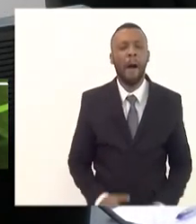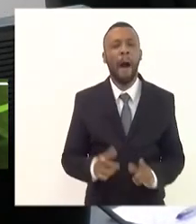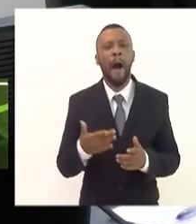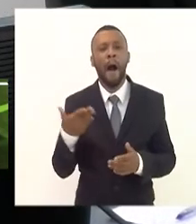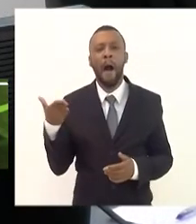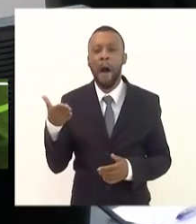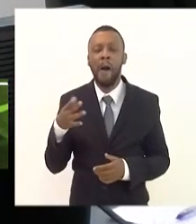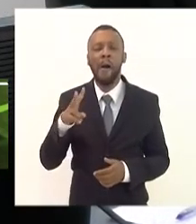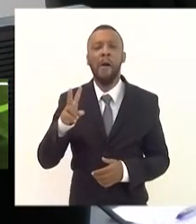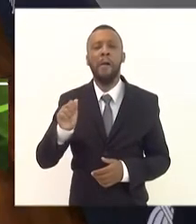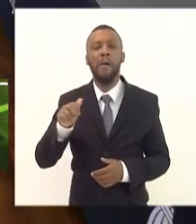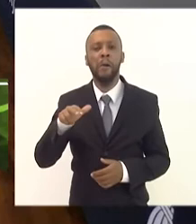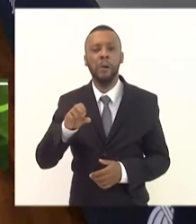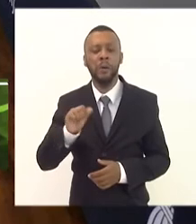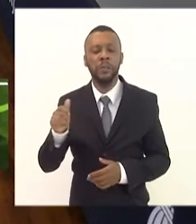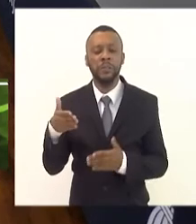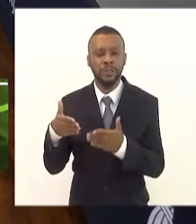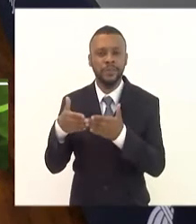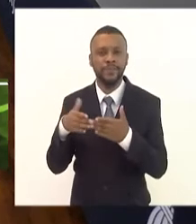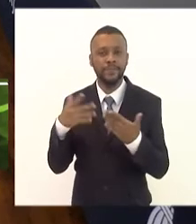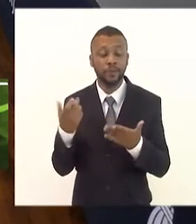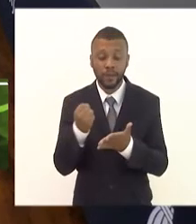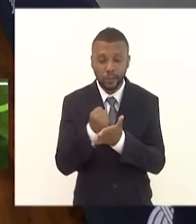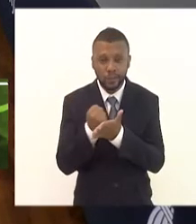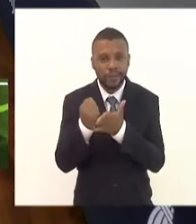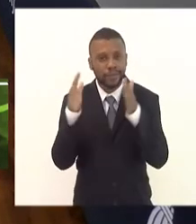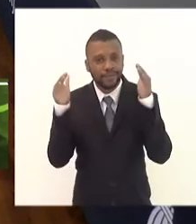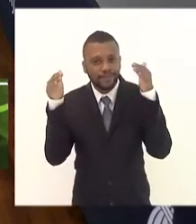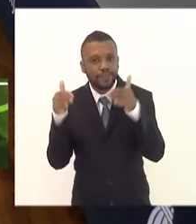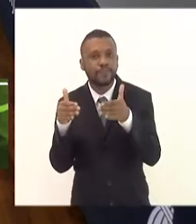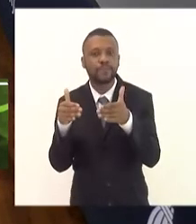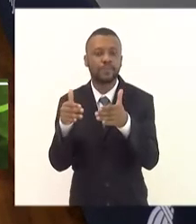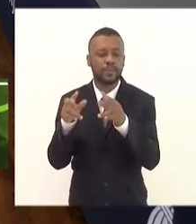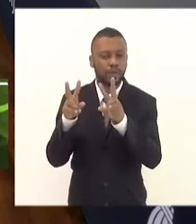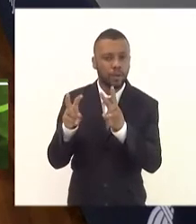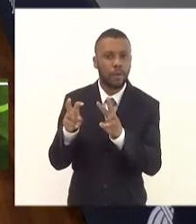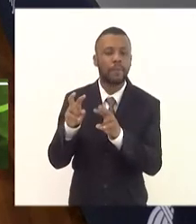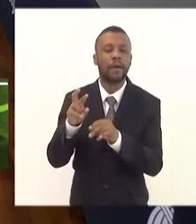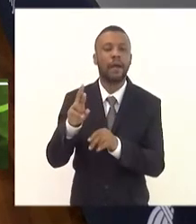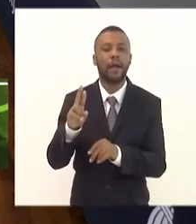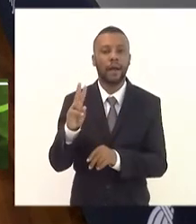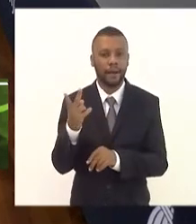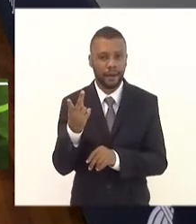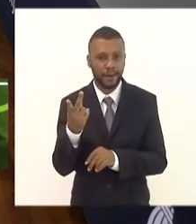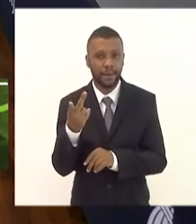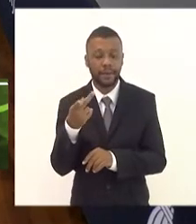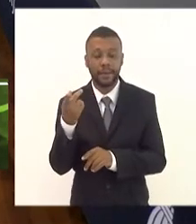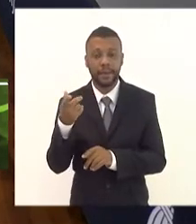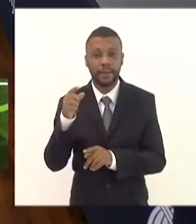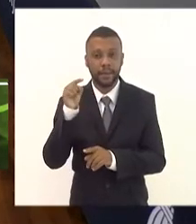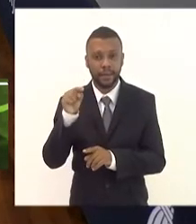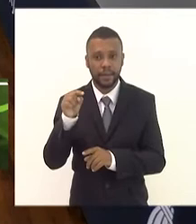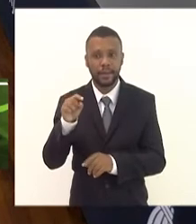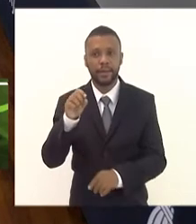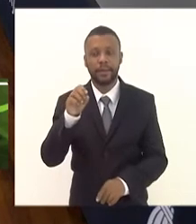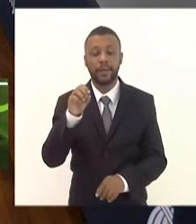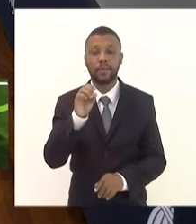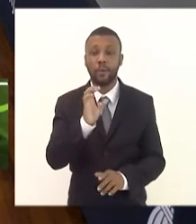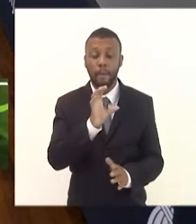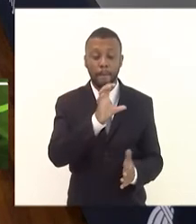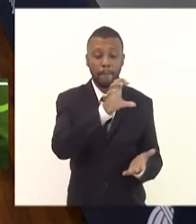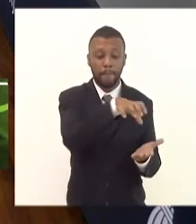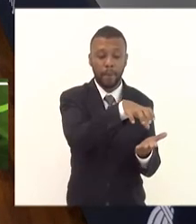favor. Não, então, esse contrato especificamente de RH, eles são por seção